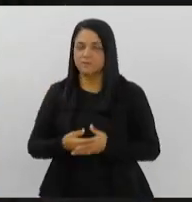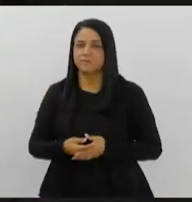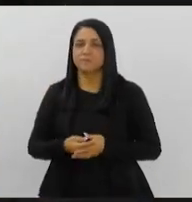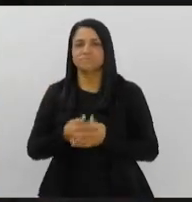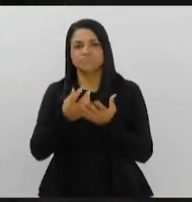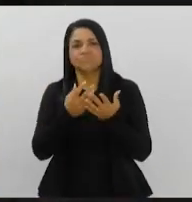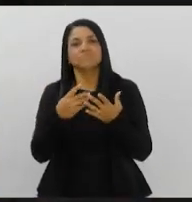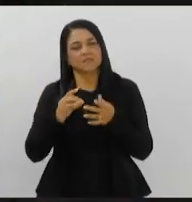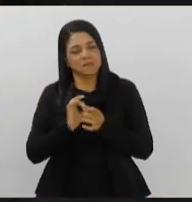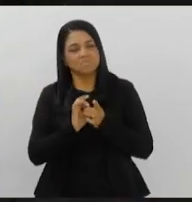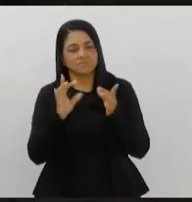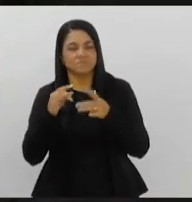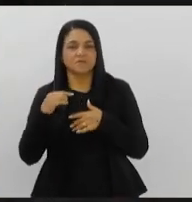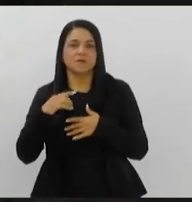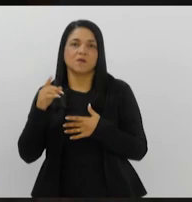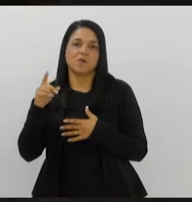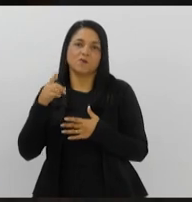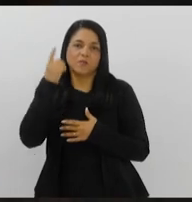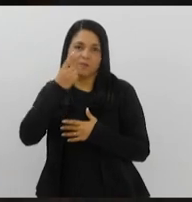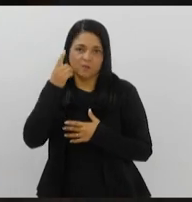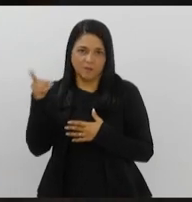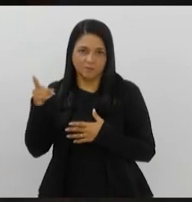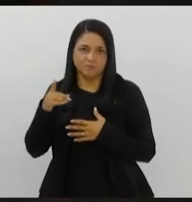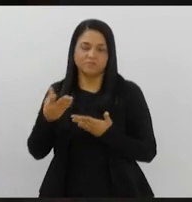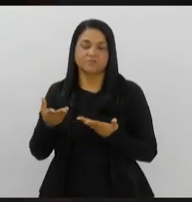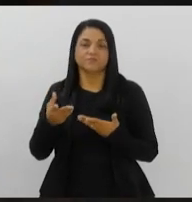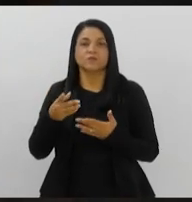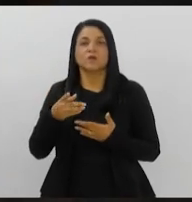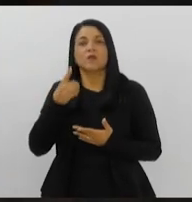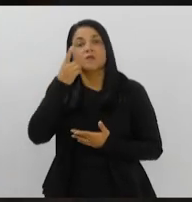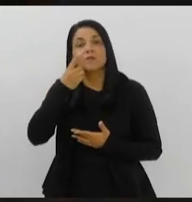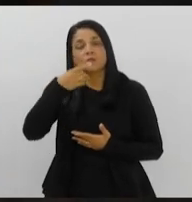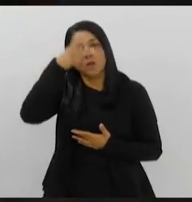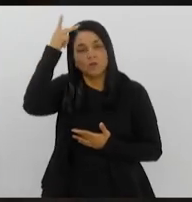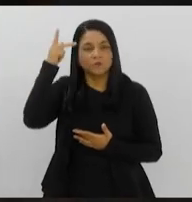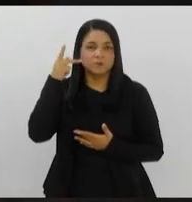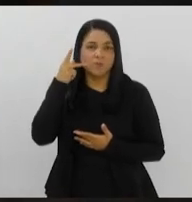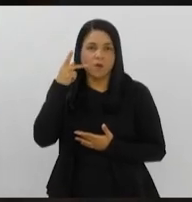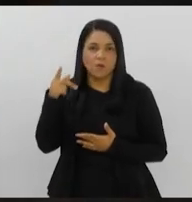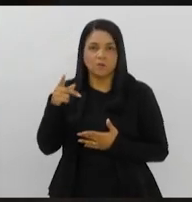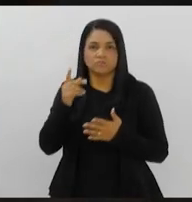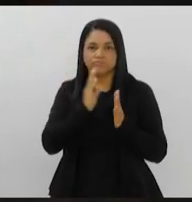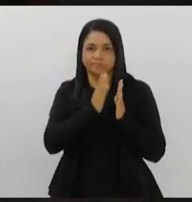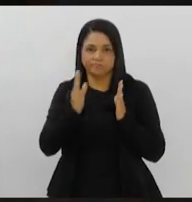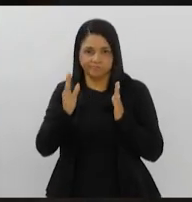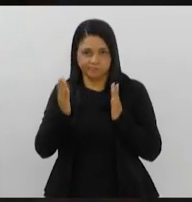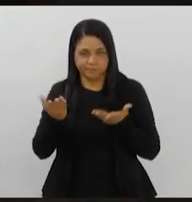Concedido aqui pelo autor. Deputado Luiz Paulo, agora é o deputado Luiz Paulo que está escrito na ordem.